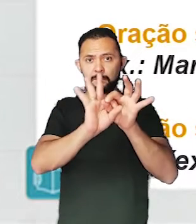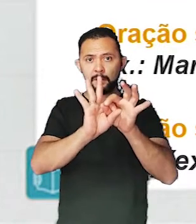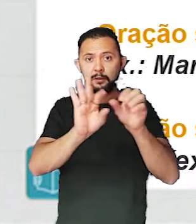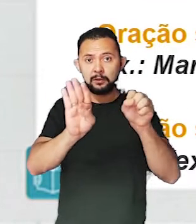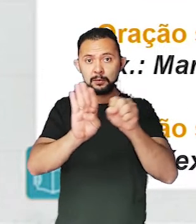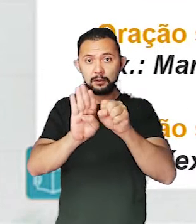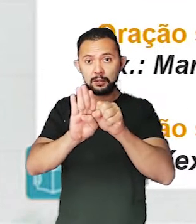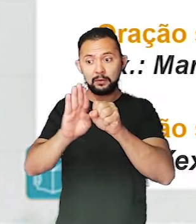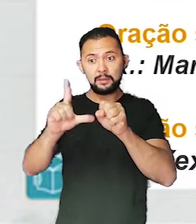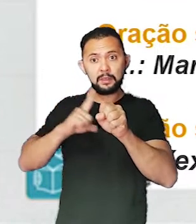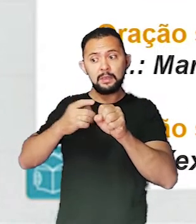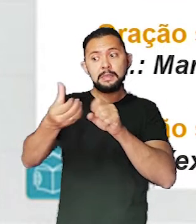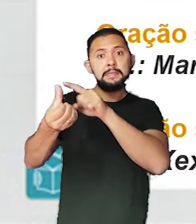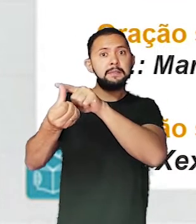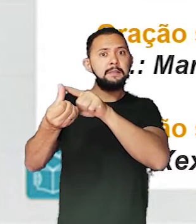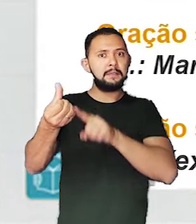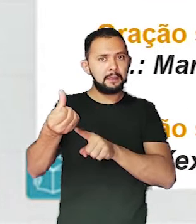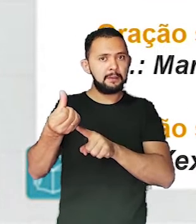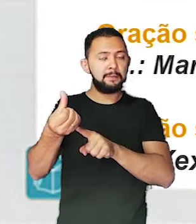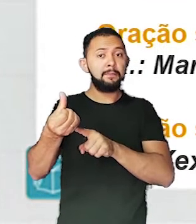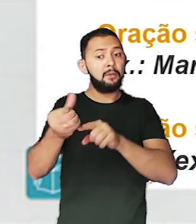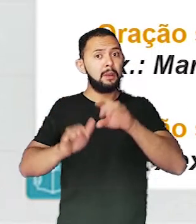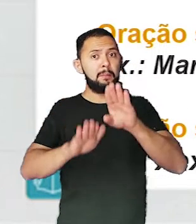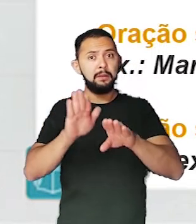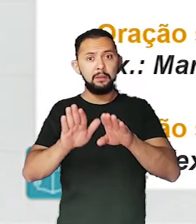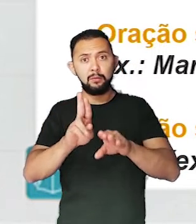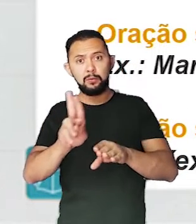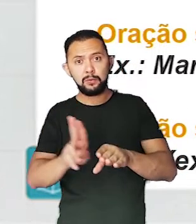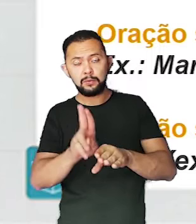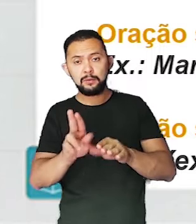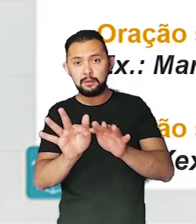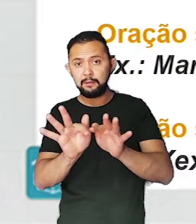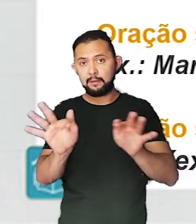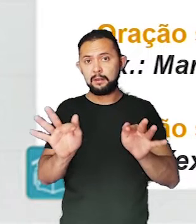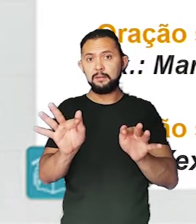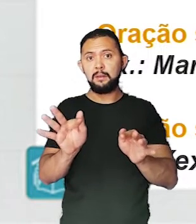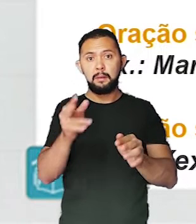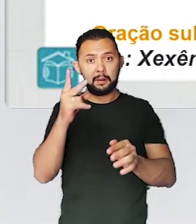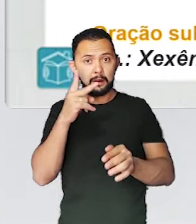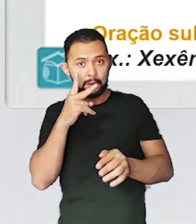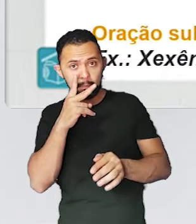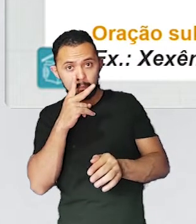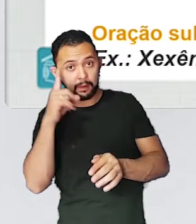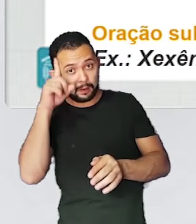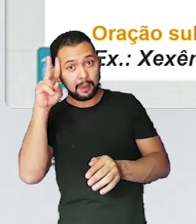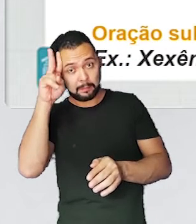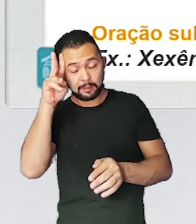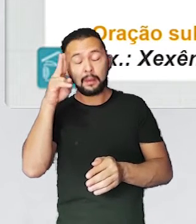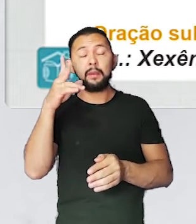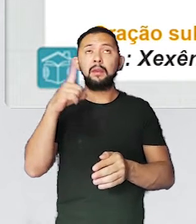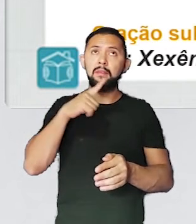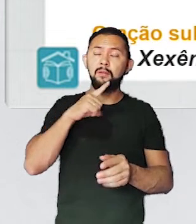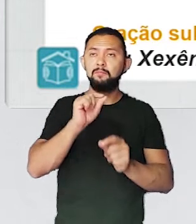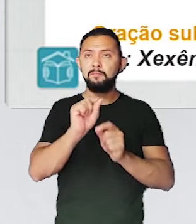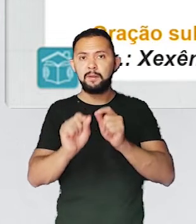aqui, e é de acordo com a função delas na oração. Lembrando que na oração nós temos sujeito, nós temos objeto direto ou indireto,